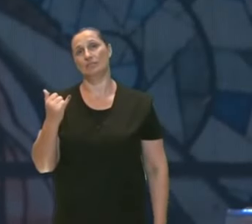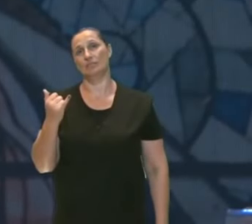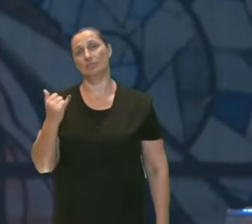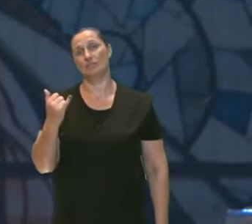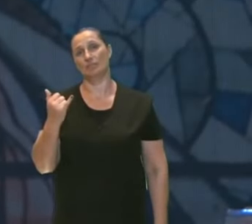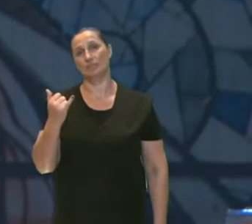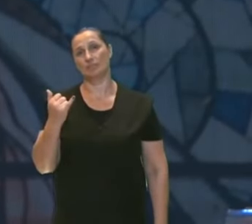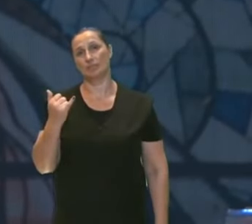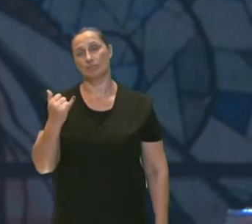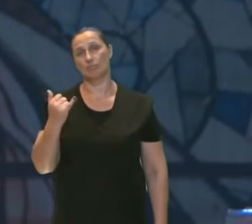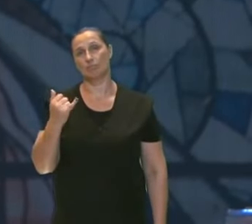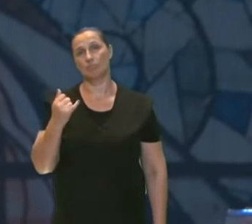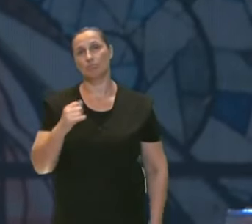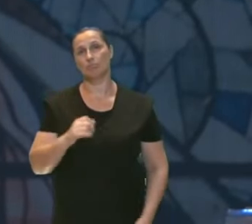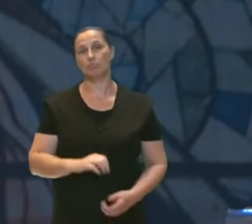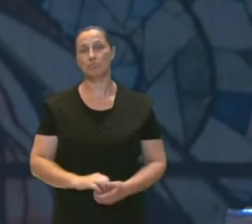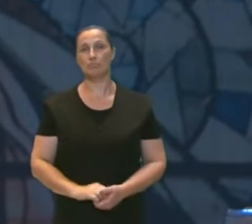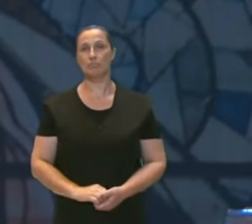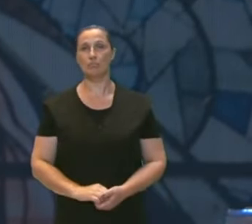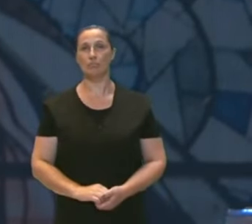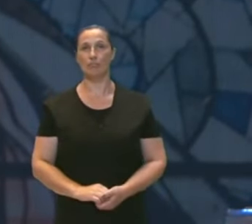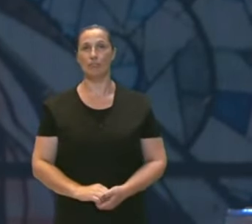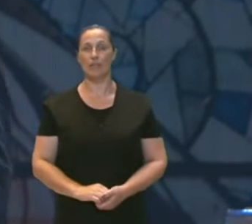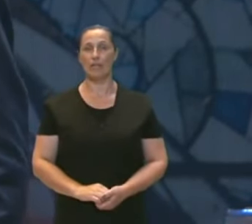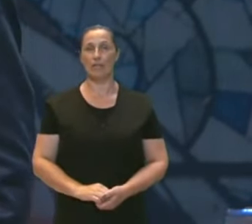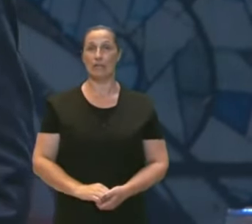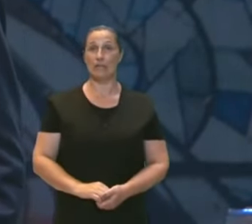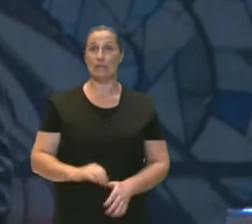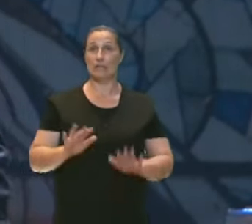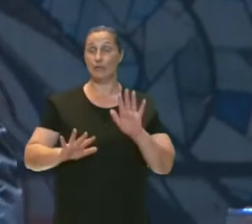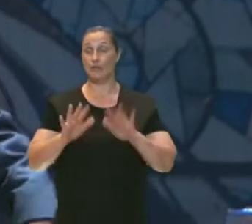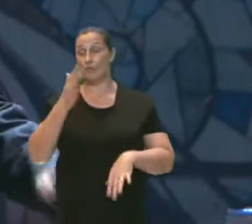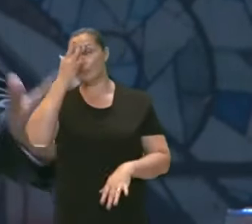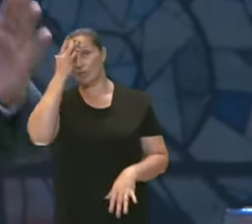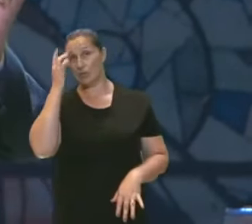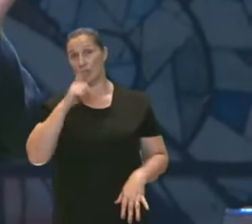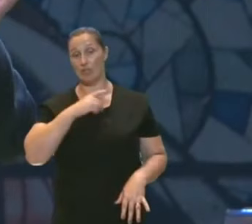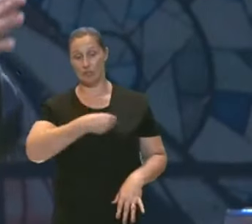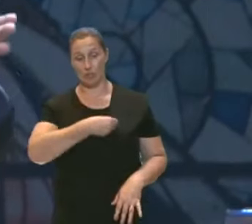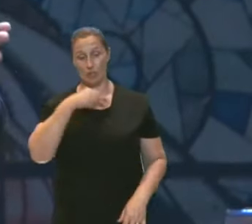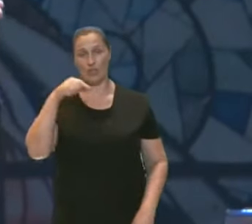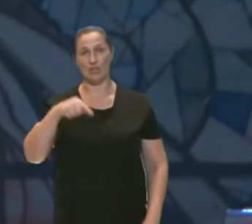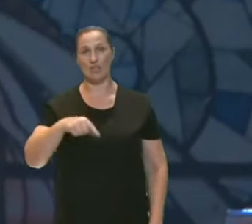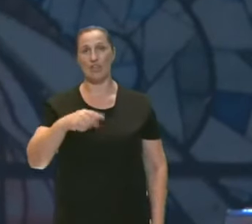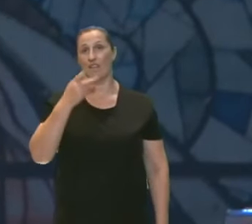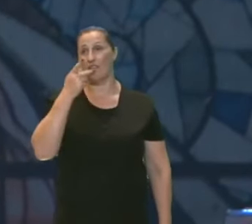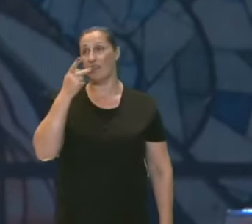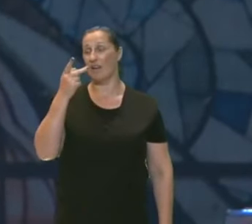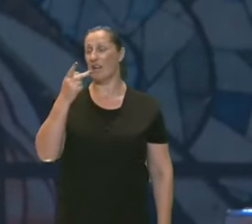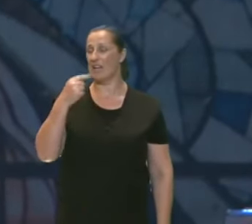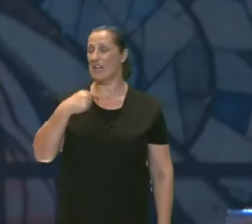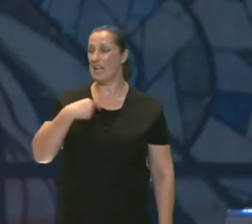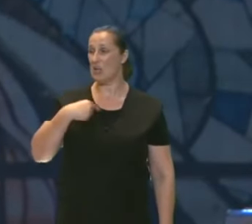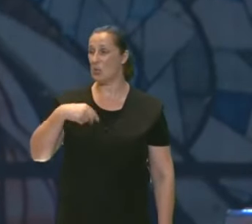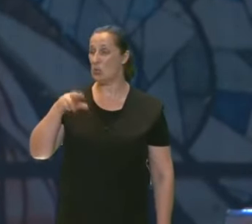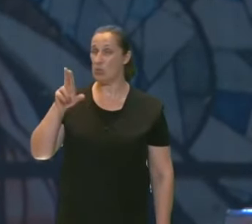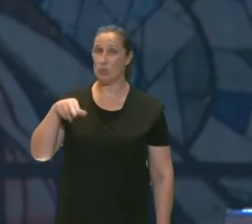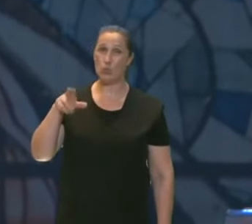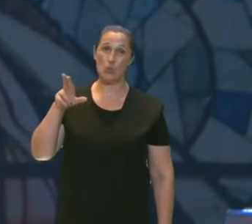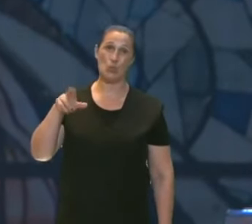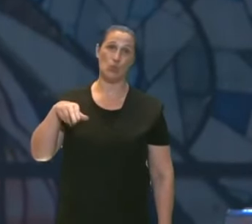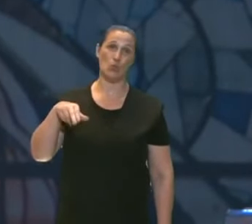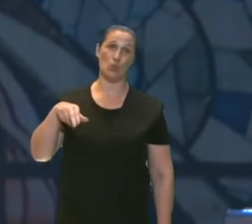E talvez alguns até estejam nesse lugar dizendo, eu nunca de